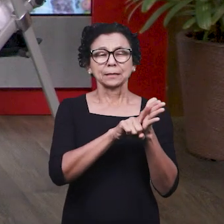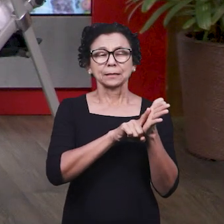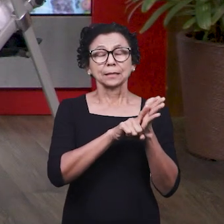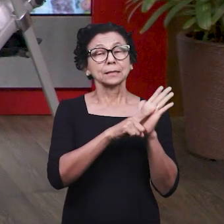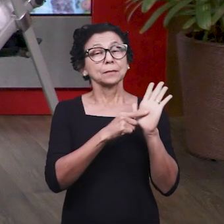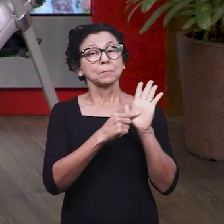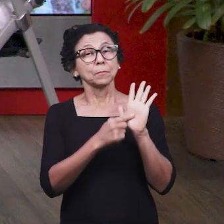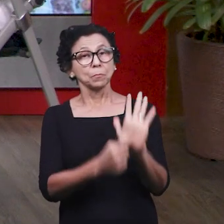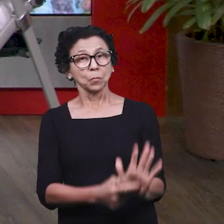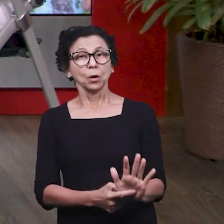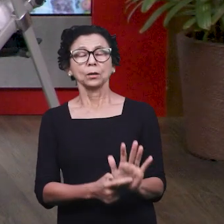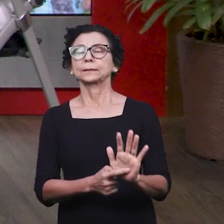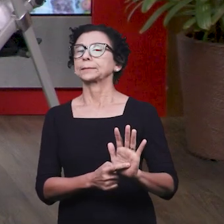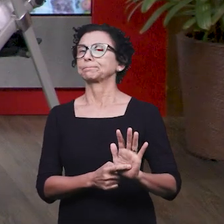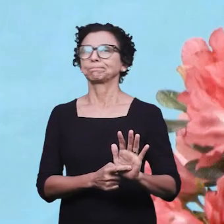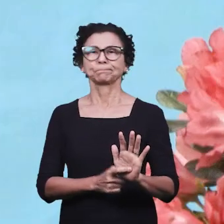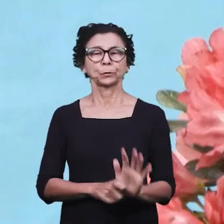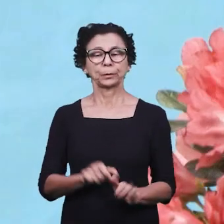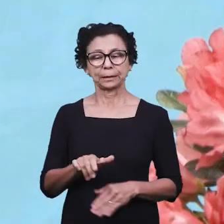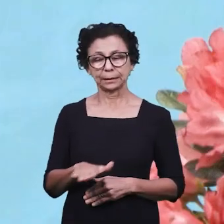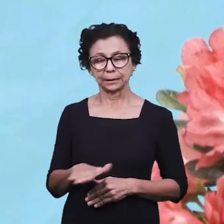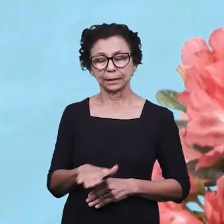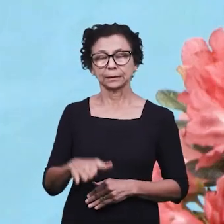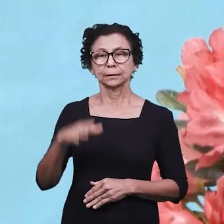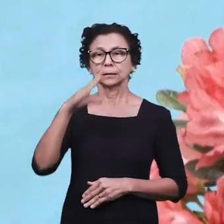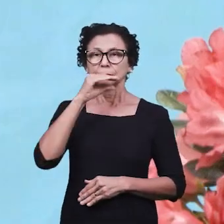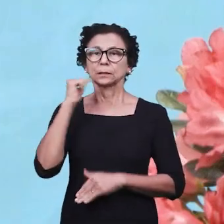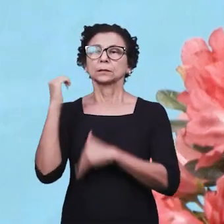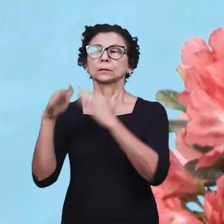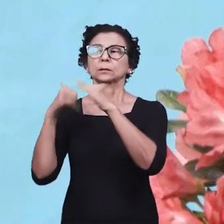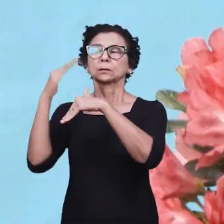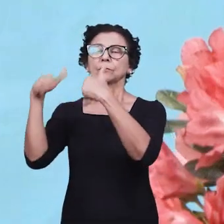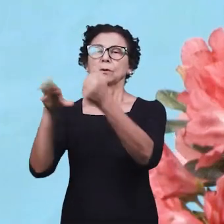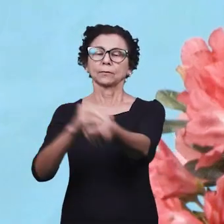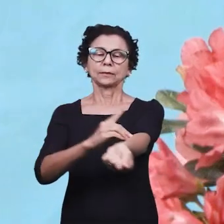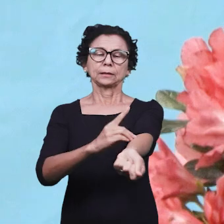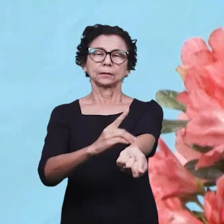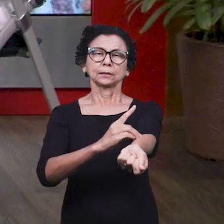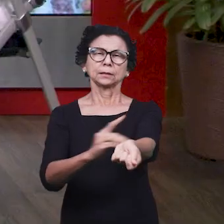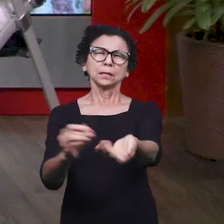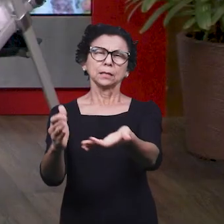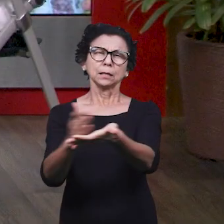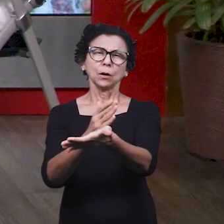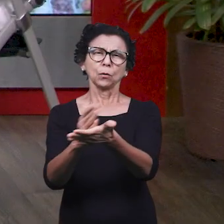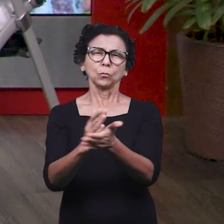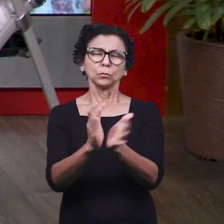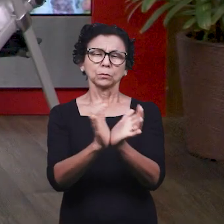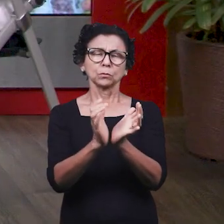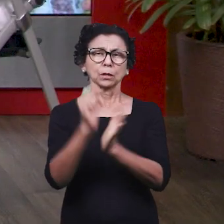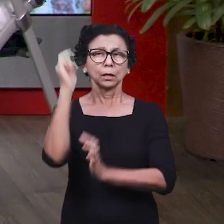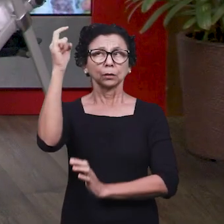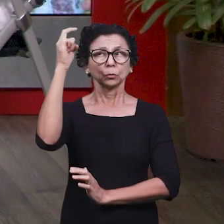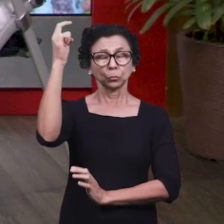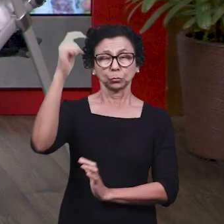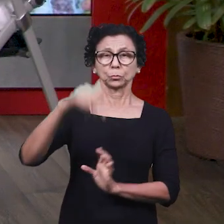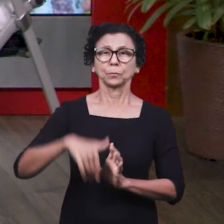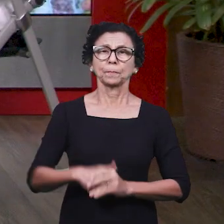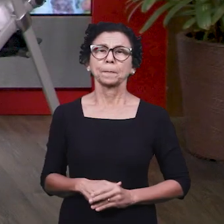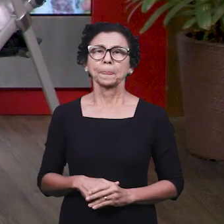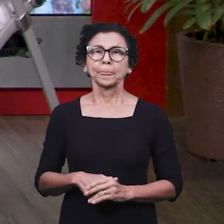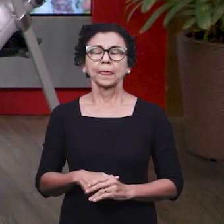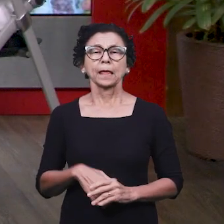se desenvolvendo na fase da infância e na adolescência e em pequena parcela em adultos. A diabetes tipo 2 ela é mais